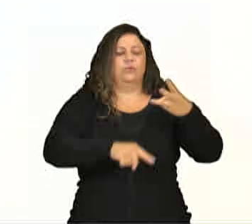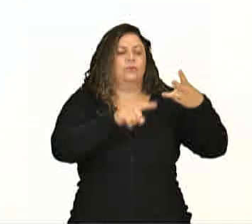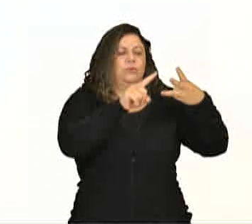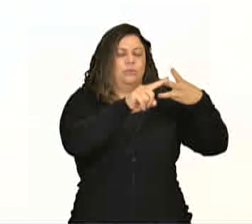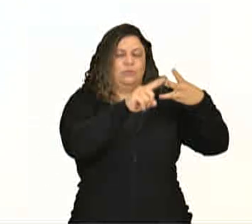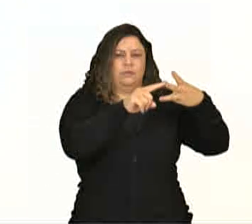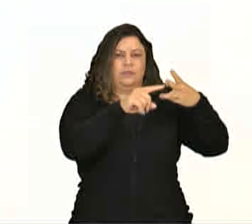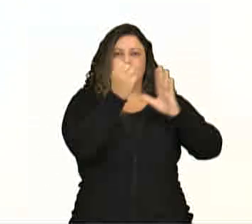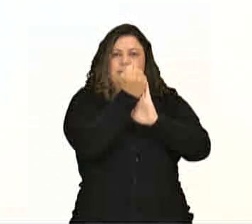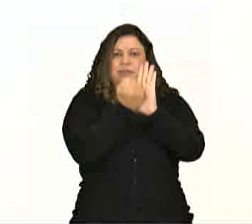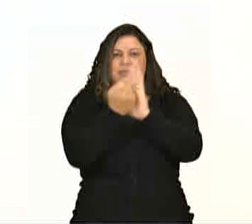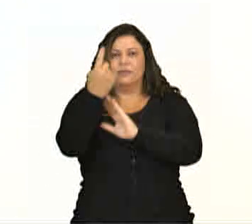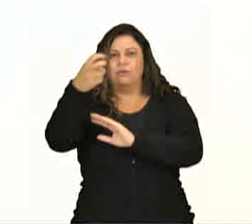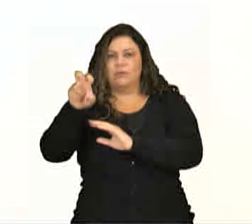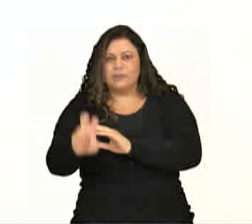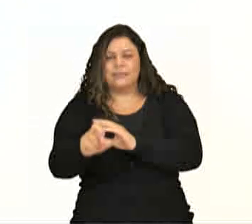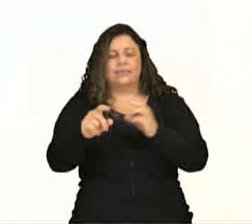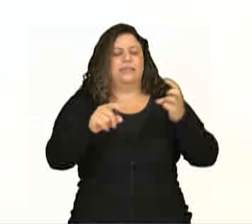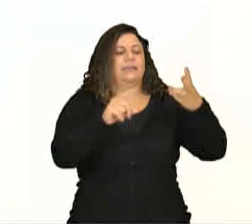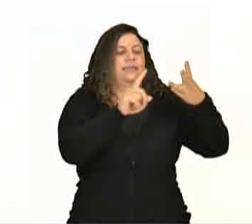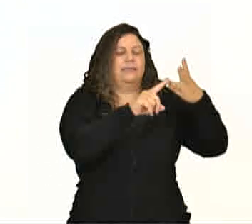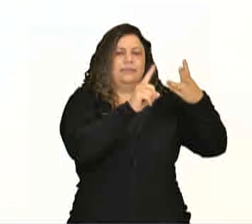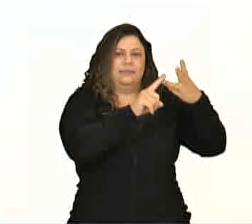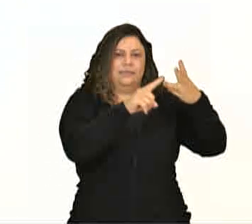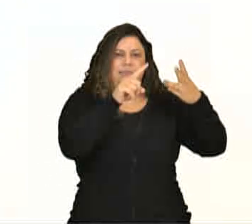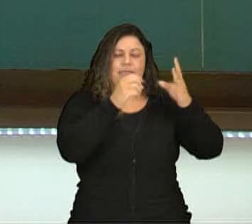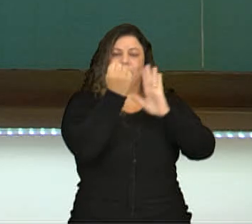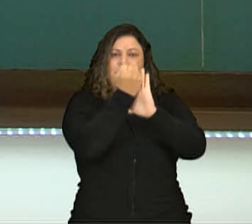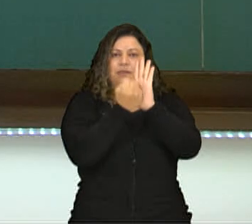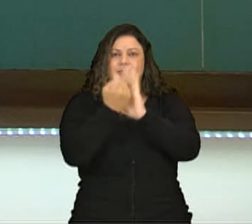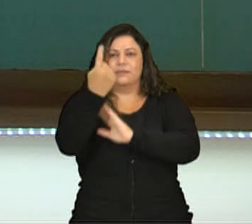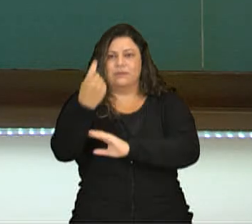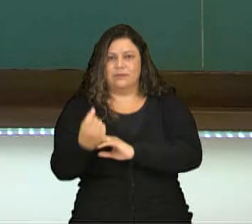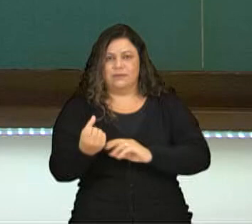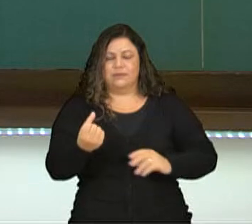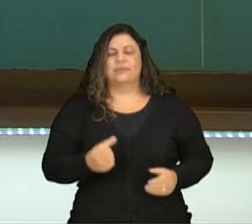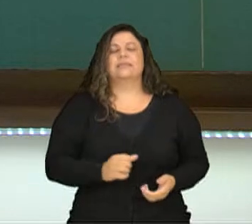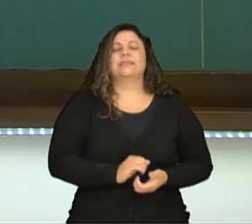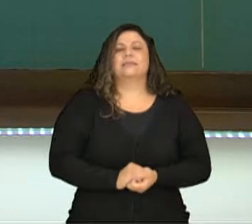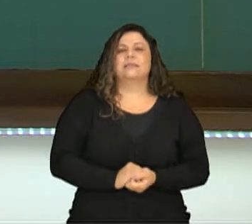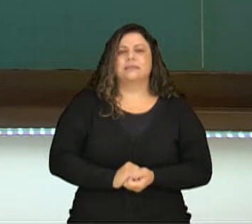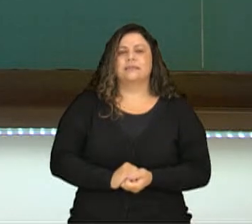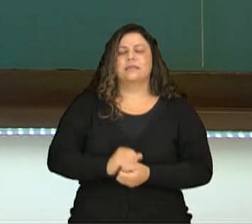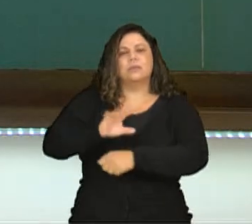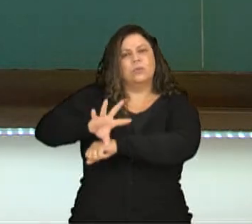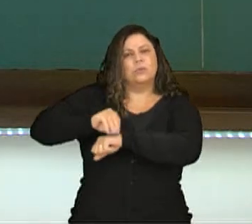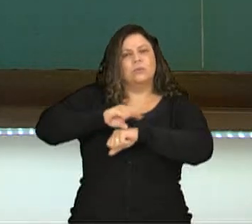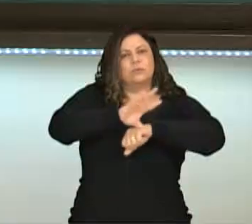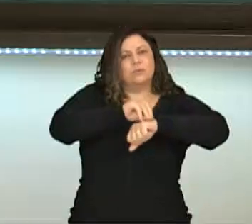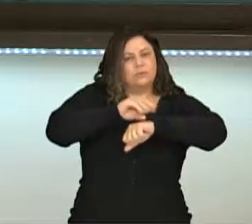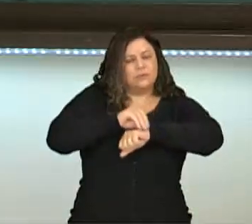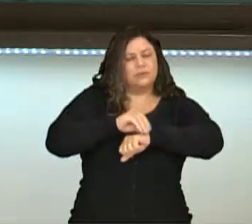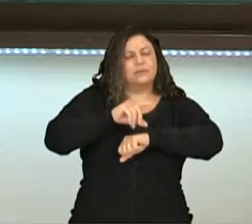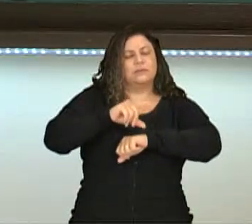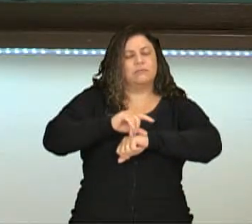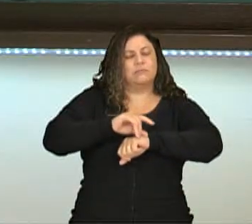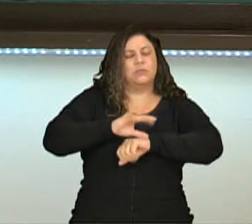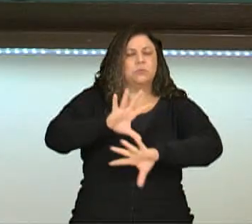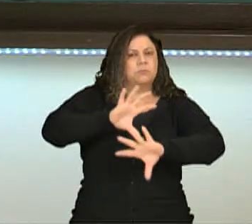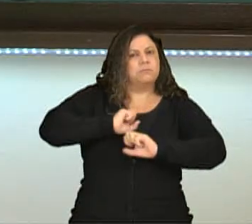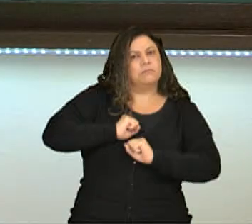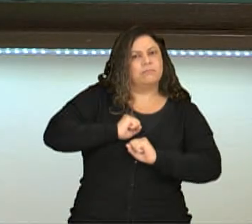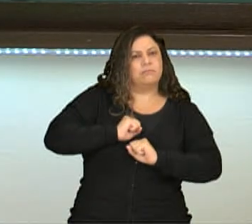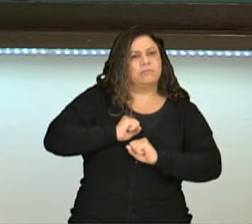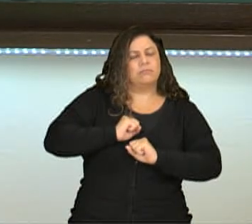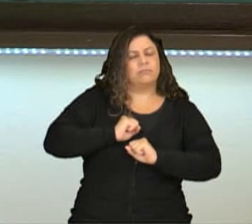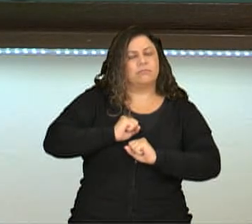século XV e o Cinquecento, século XVI. E o conhecimento que eles adquiriram, ele vai